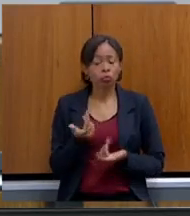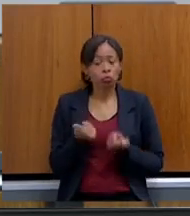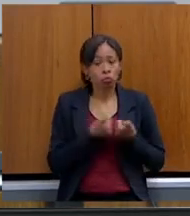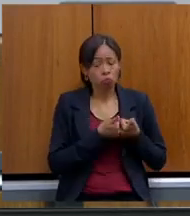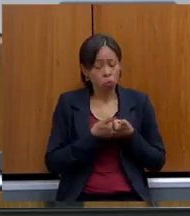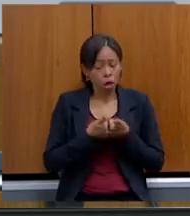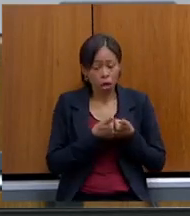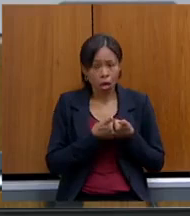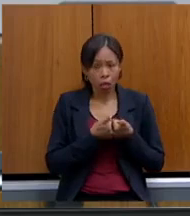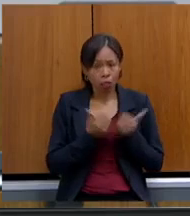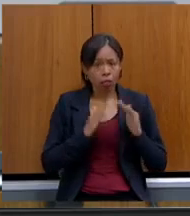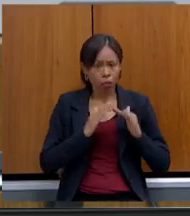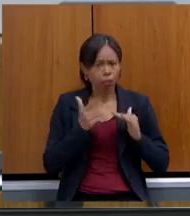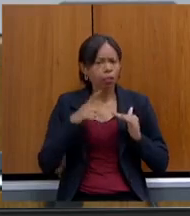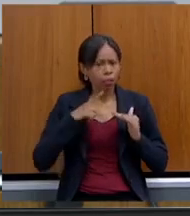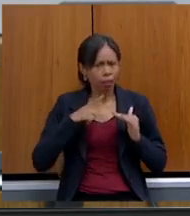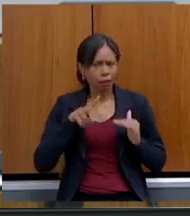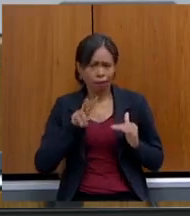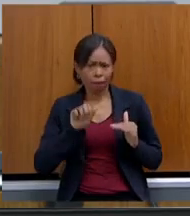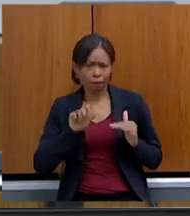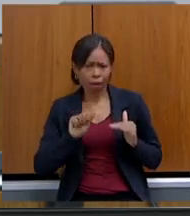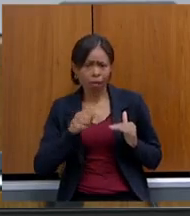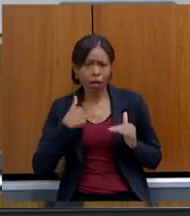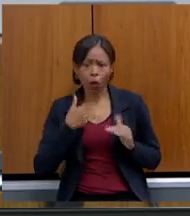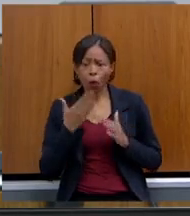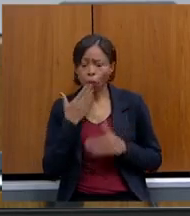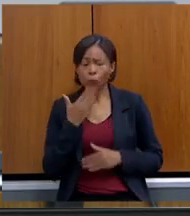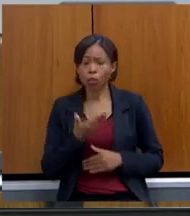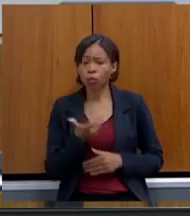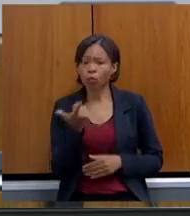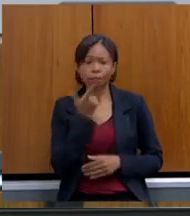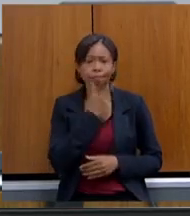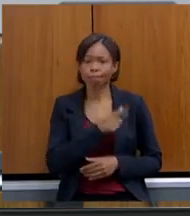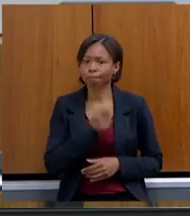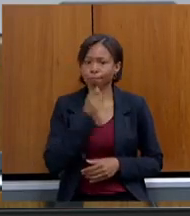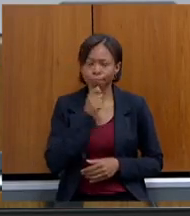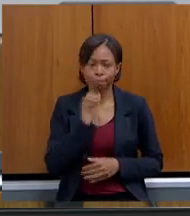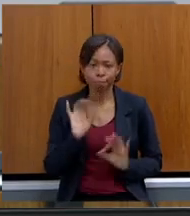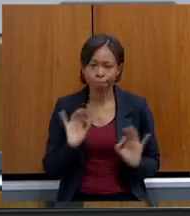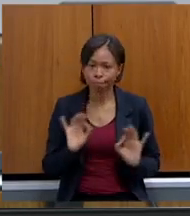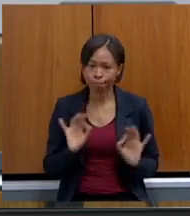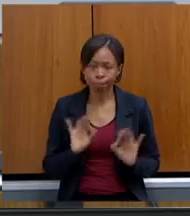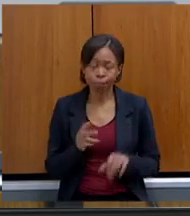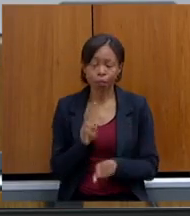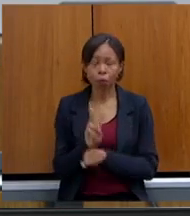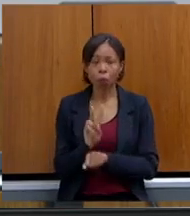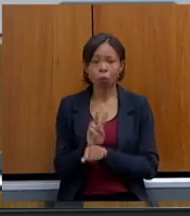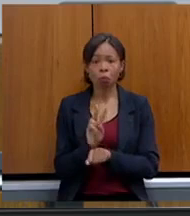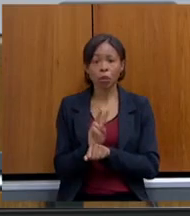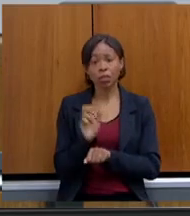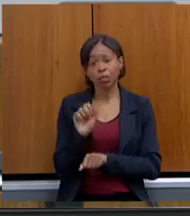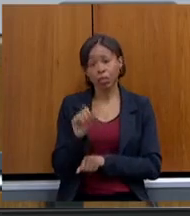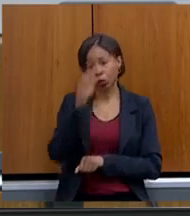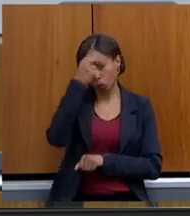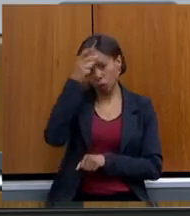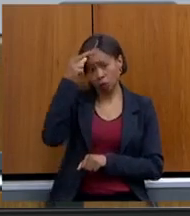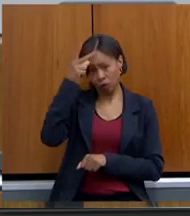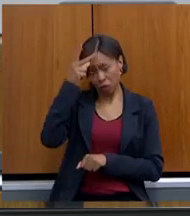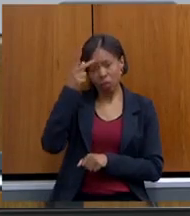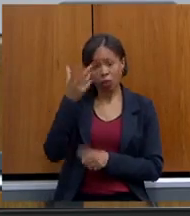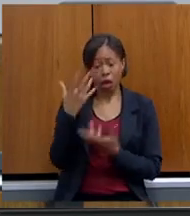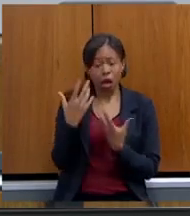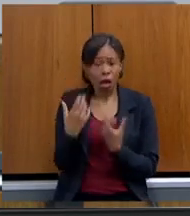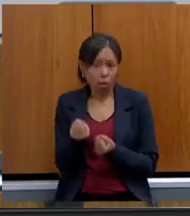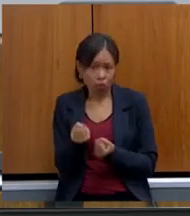eu pedi para minha cidade e mesmo assim não consegui a vaga estar como reserva técnica caso ao prefeito aceite a municipalização mas ele não